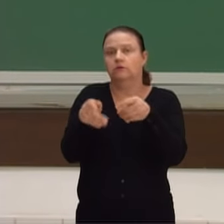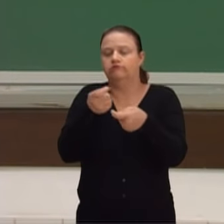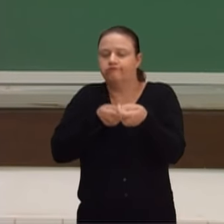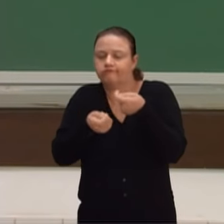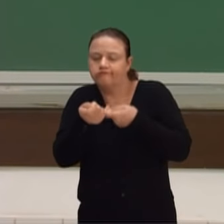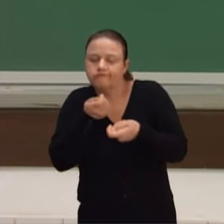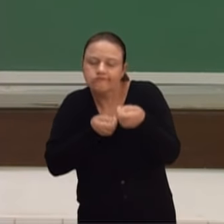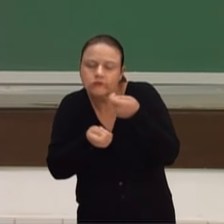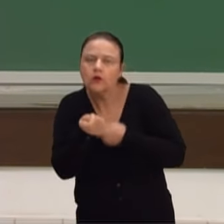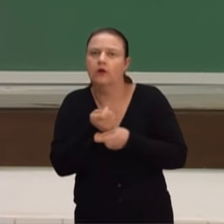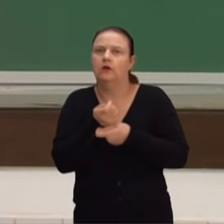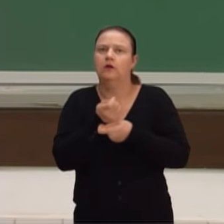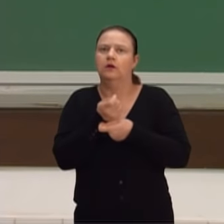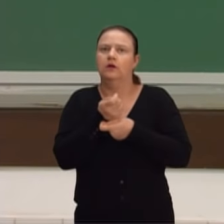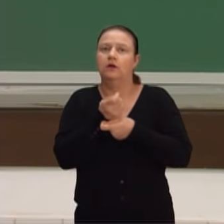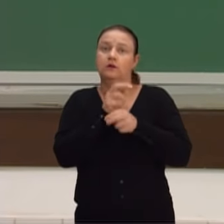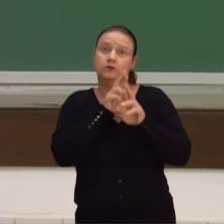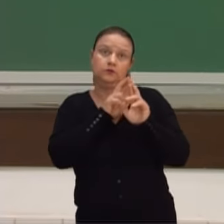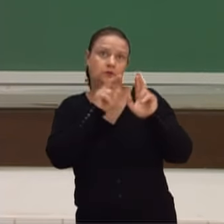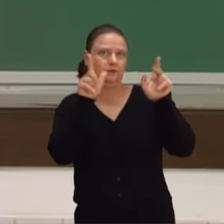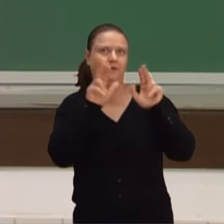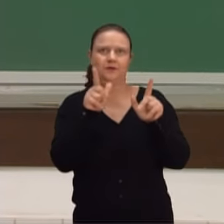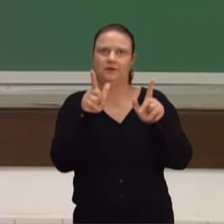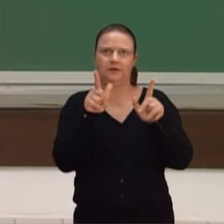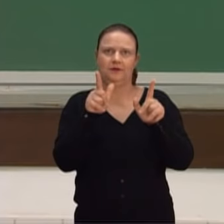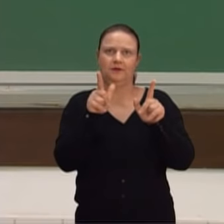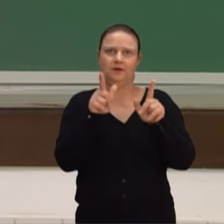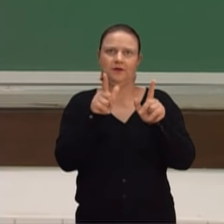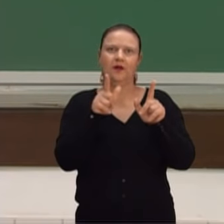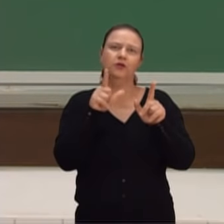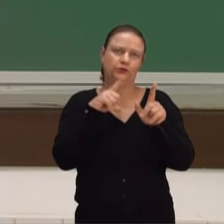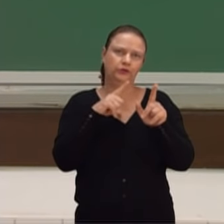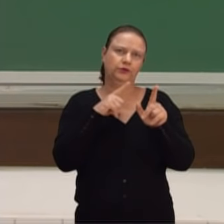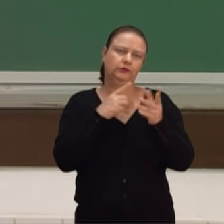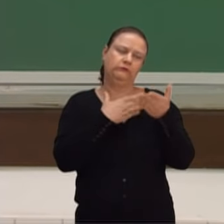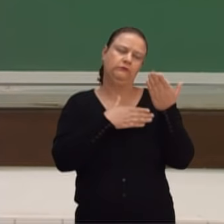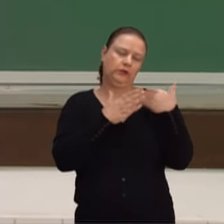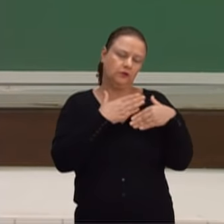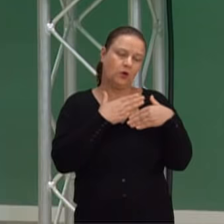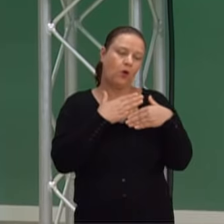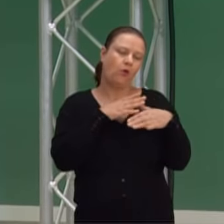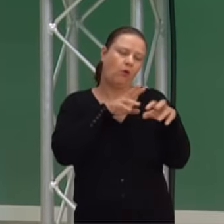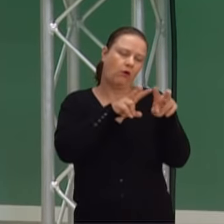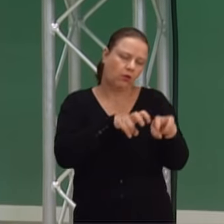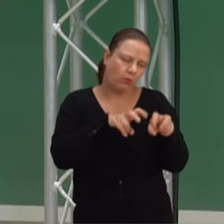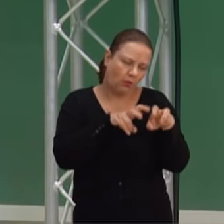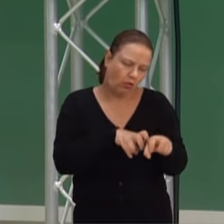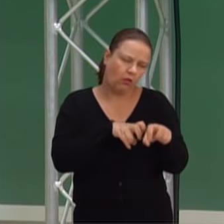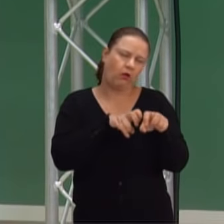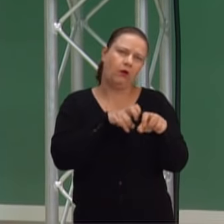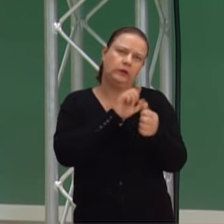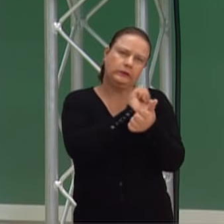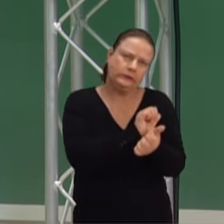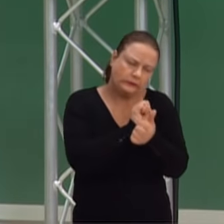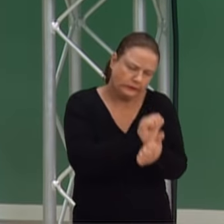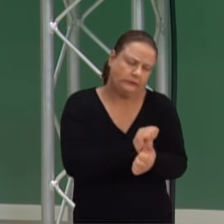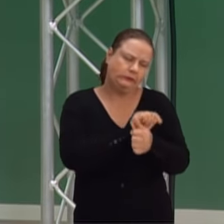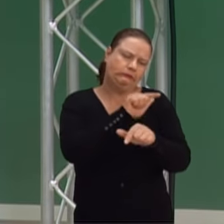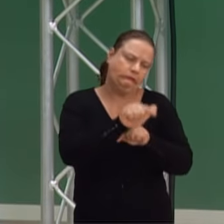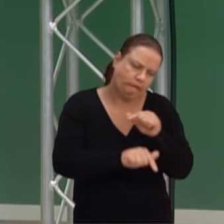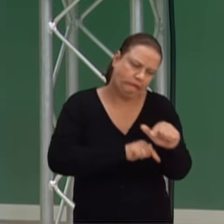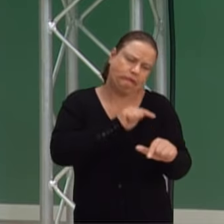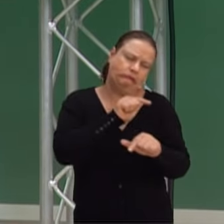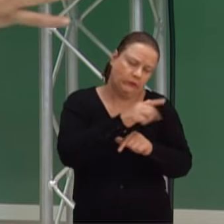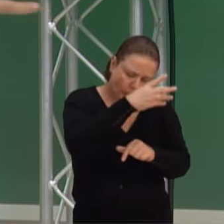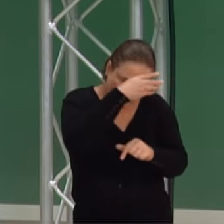isso foge completamente da imagem do escravo que trabalha na área rural e fica na área rural sempre preso dentro da fazenda. Você tem um